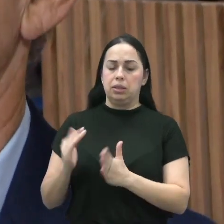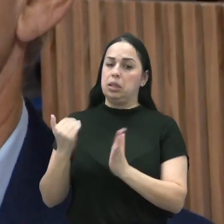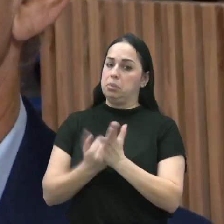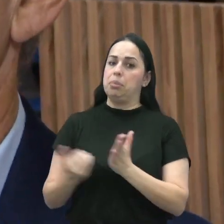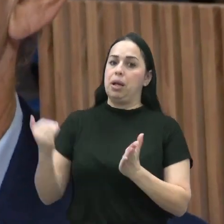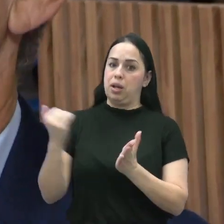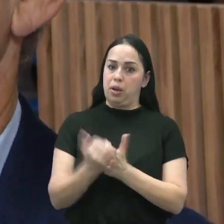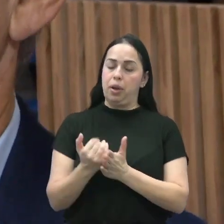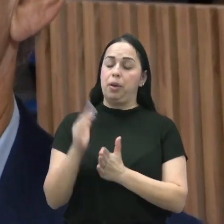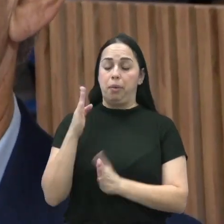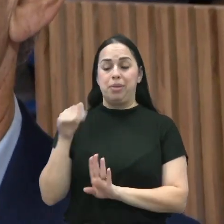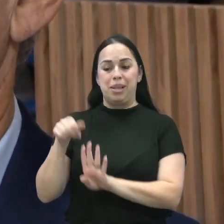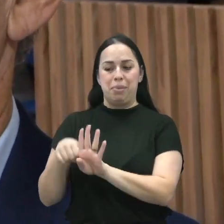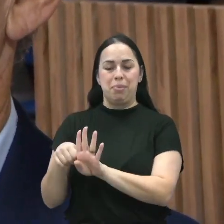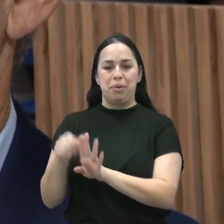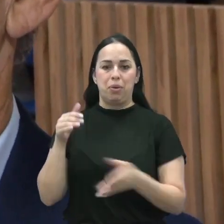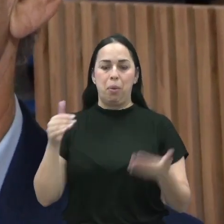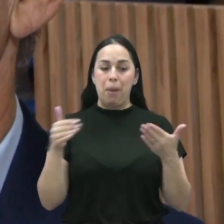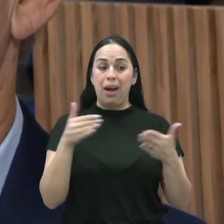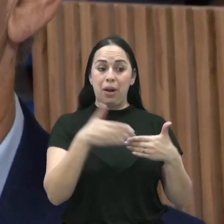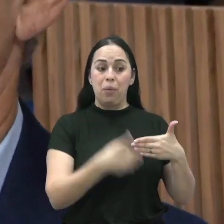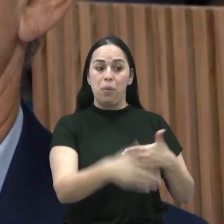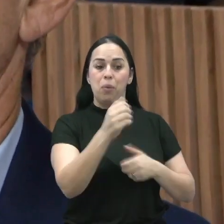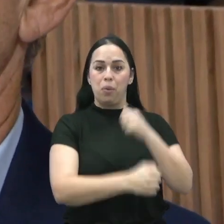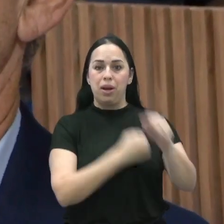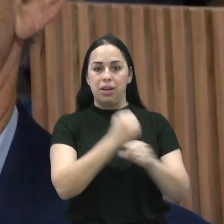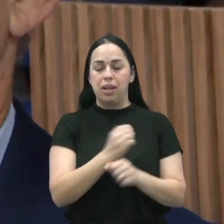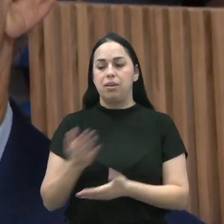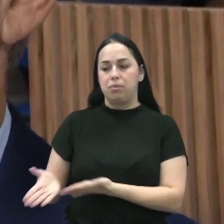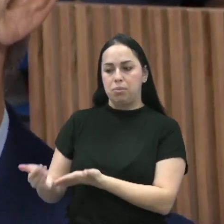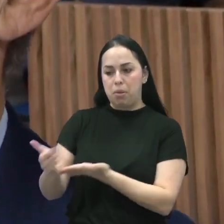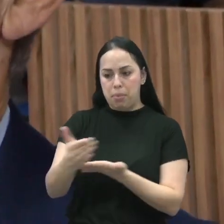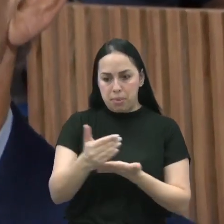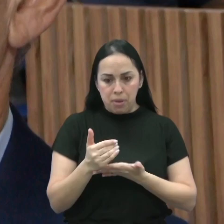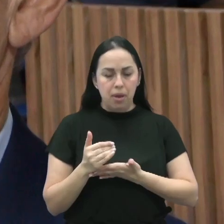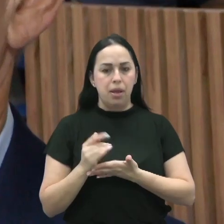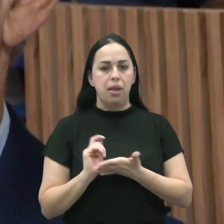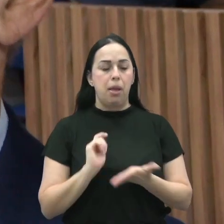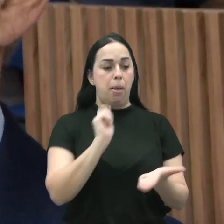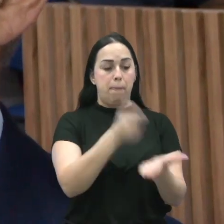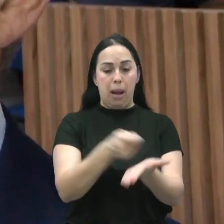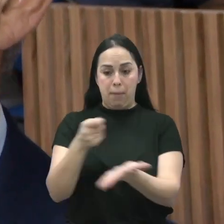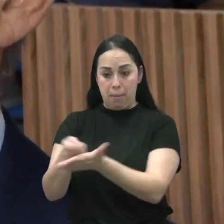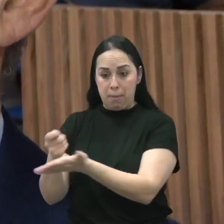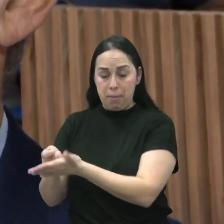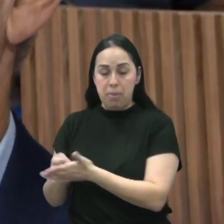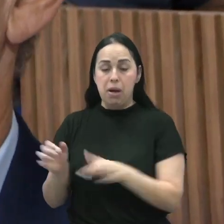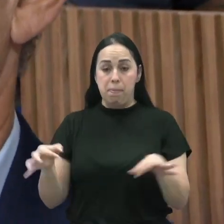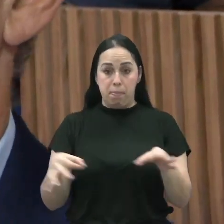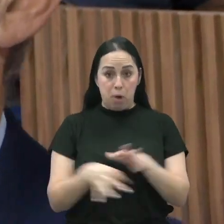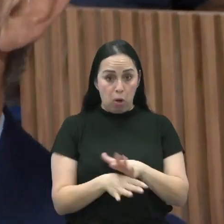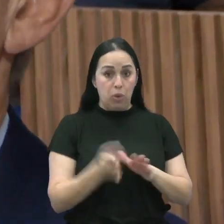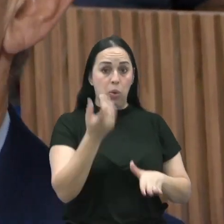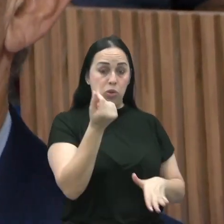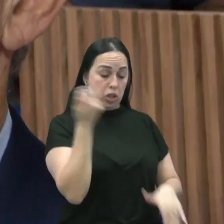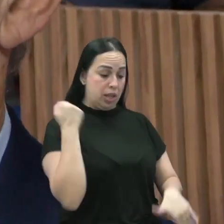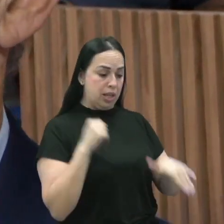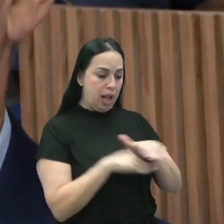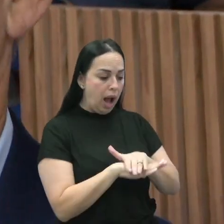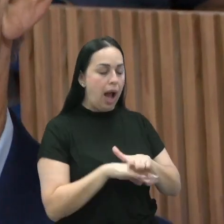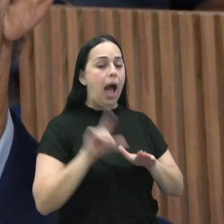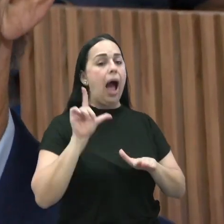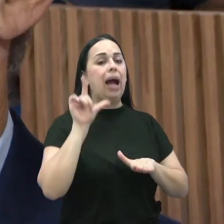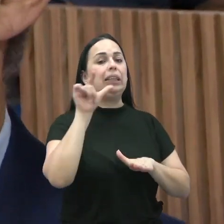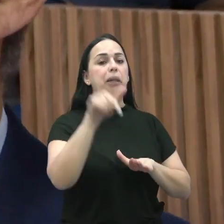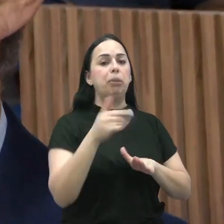né? Ela é sempre maior no primeiro quadrimestre. Então, isso aí é bom que a gente consegue arrecadar, faz um superávit e faz frente às próximas